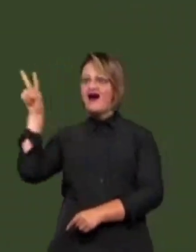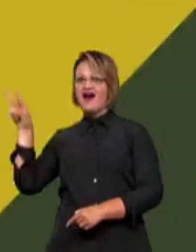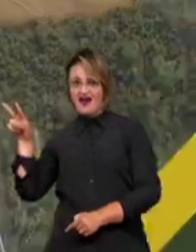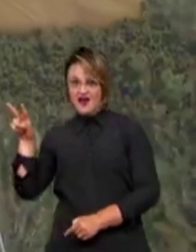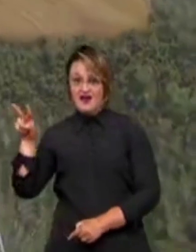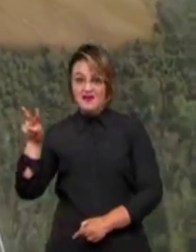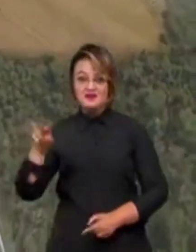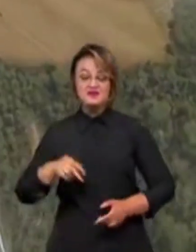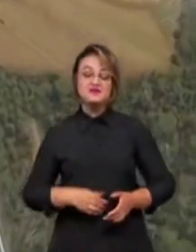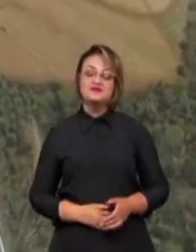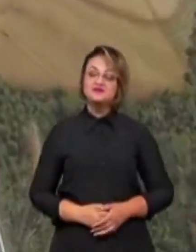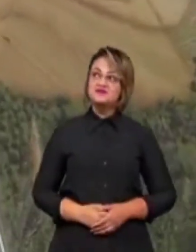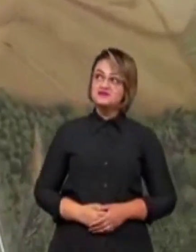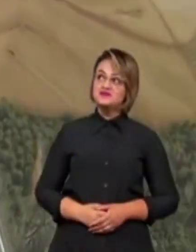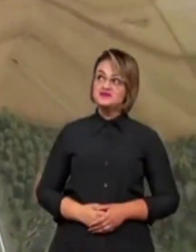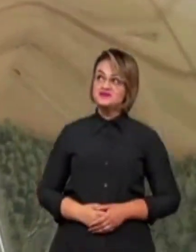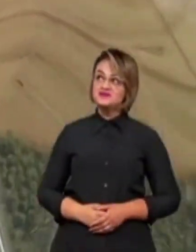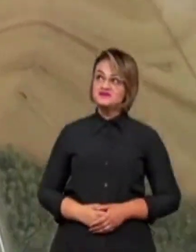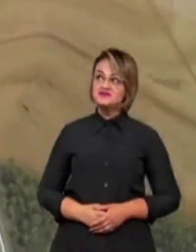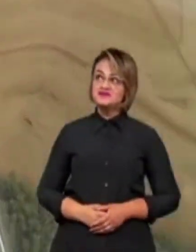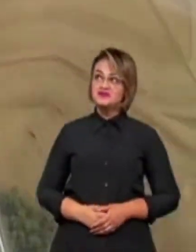Fumaça.